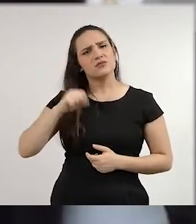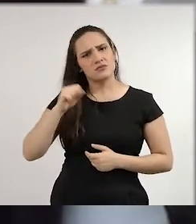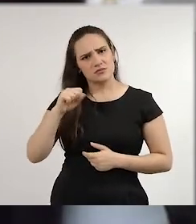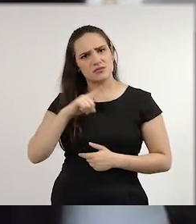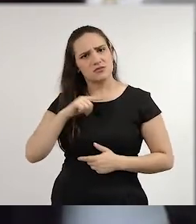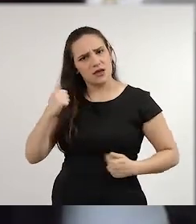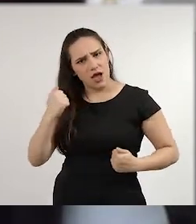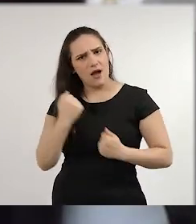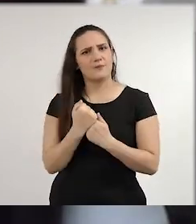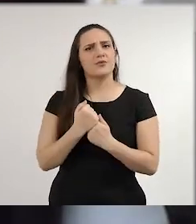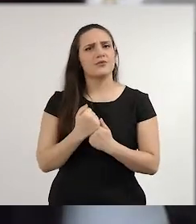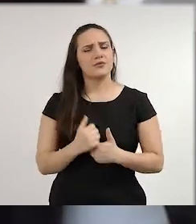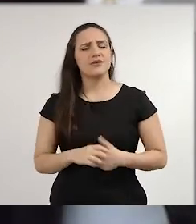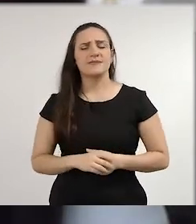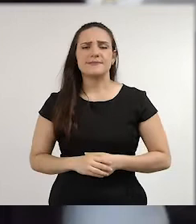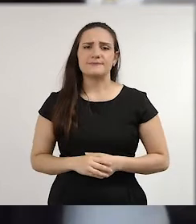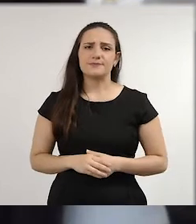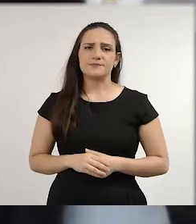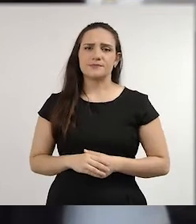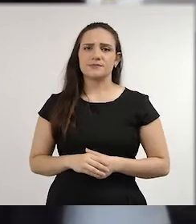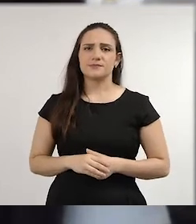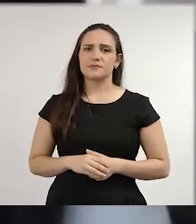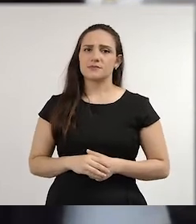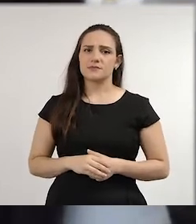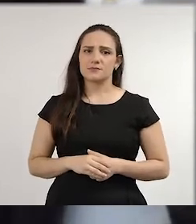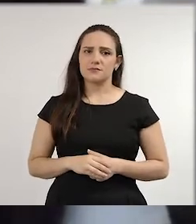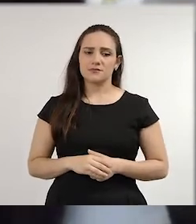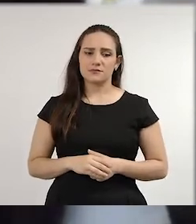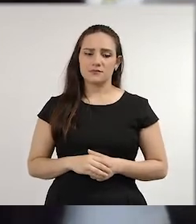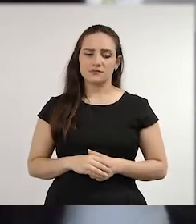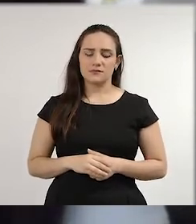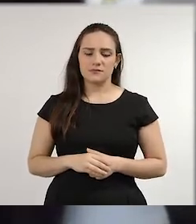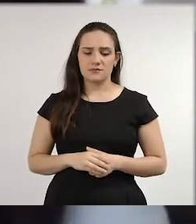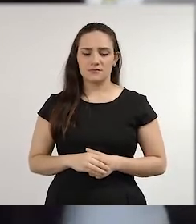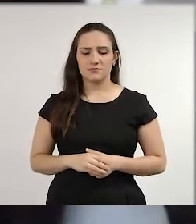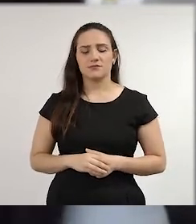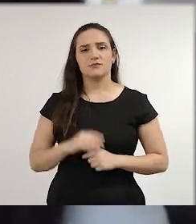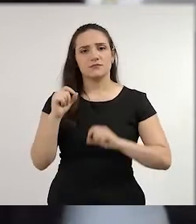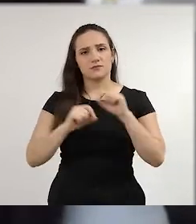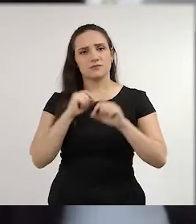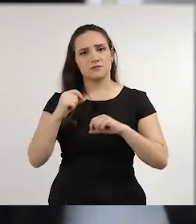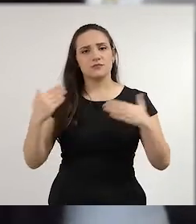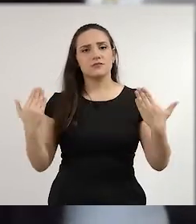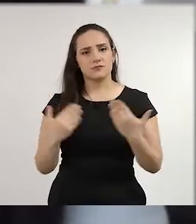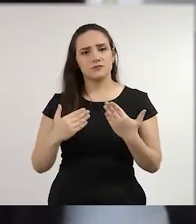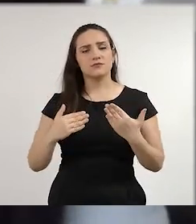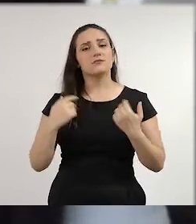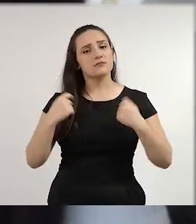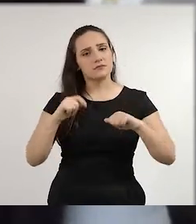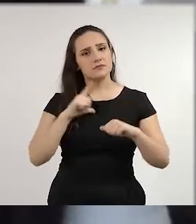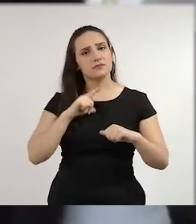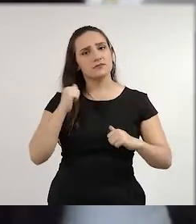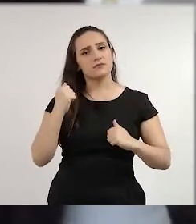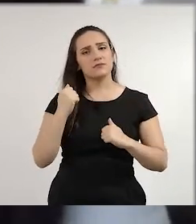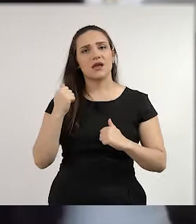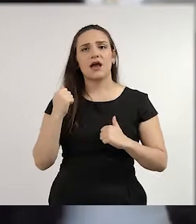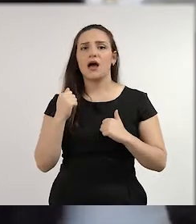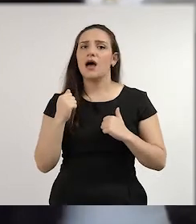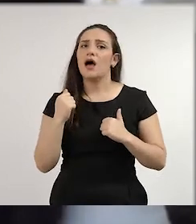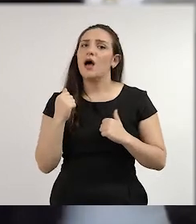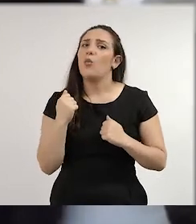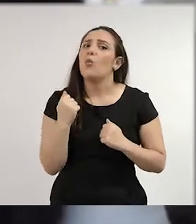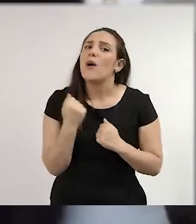essa rede de apoio, né, e realmente, infelizmente, muitas mulheres não têm essa assistência e